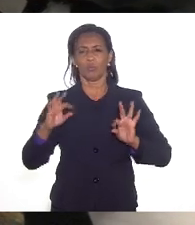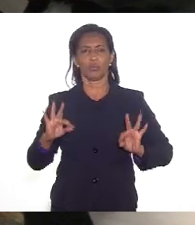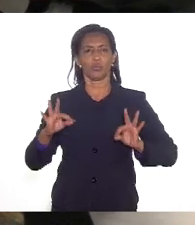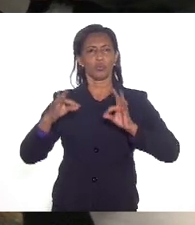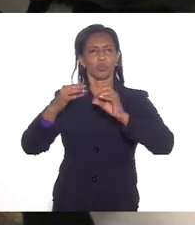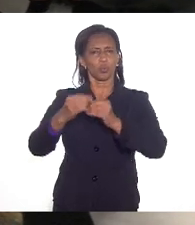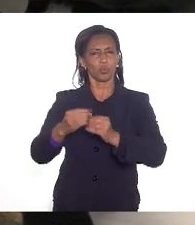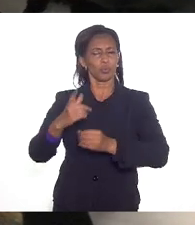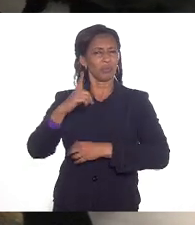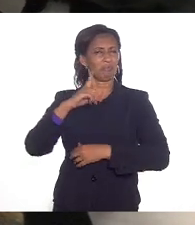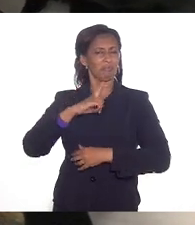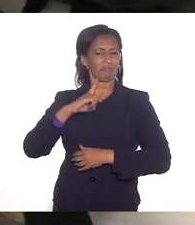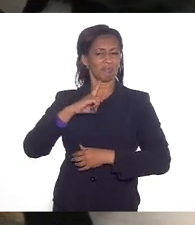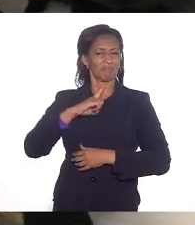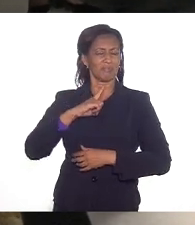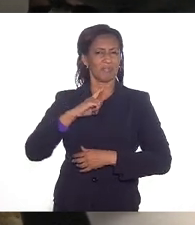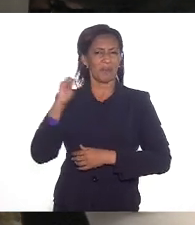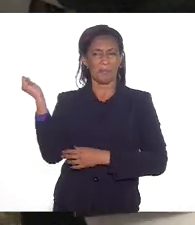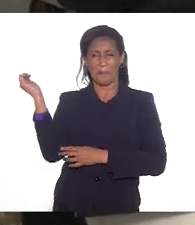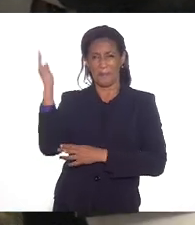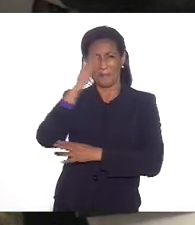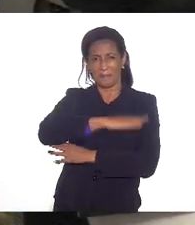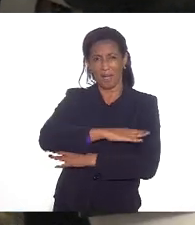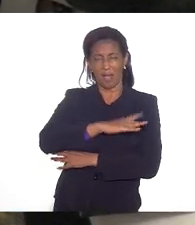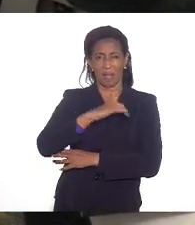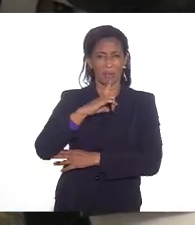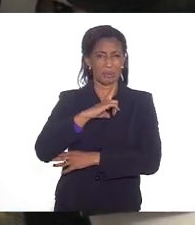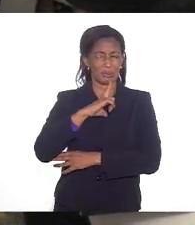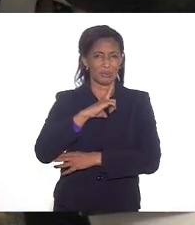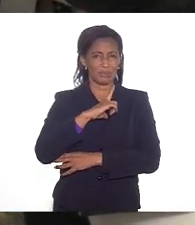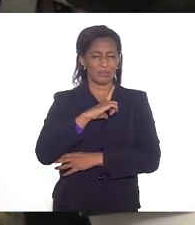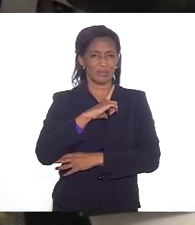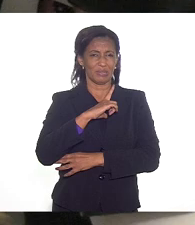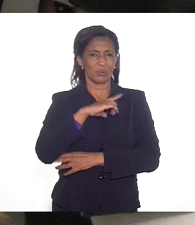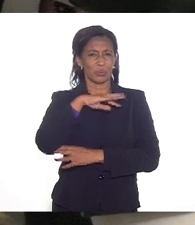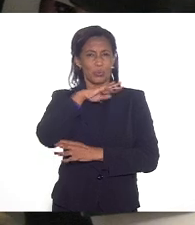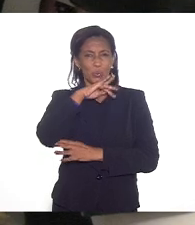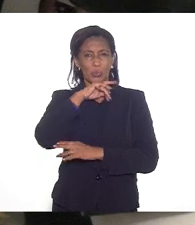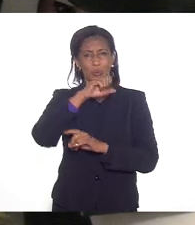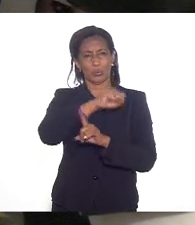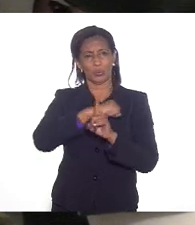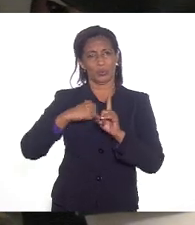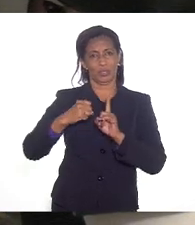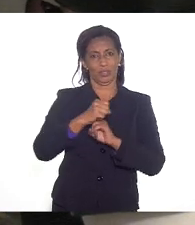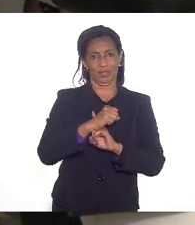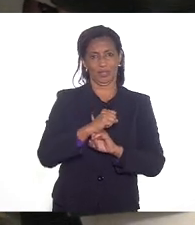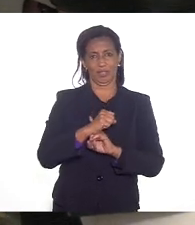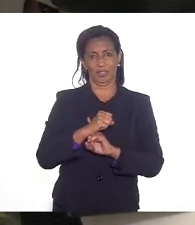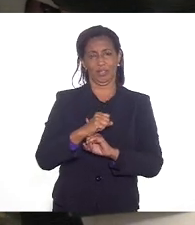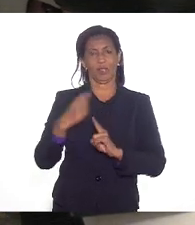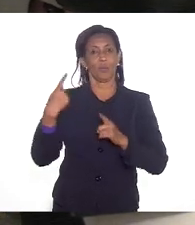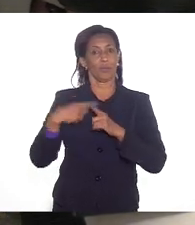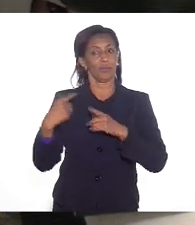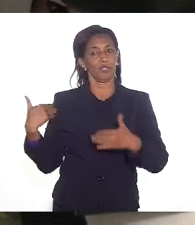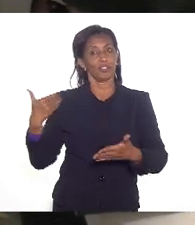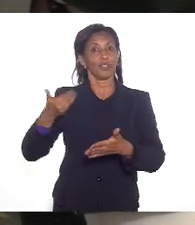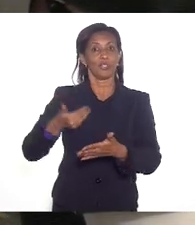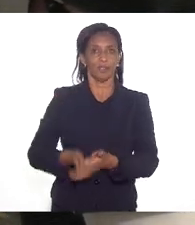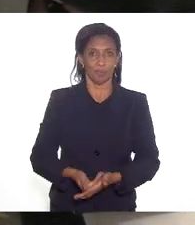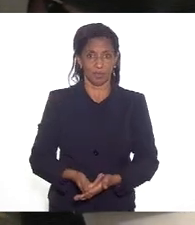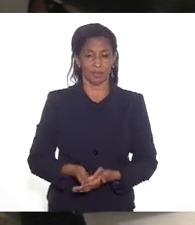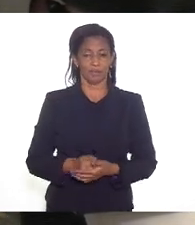que tem sido mal tem feito mal a nossa sociedade portanto Chegamos